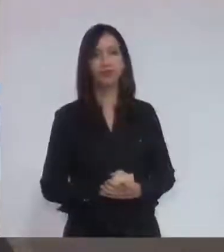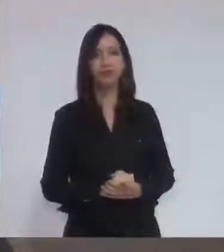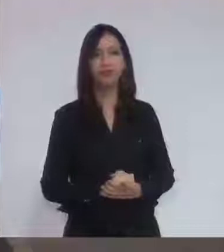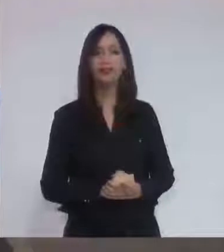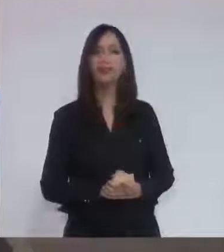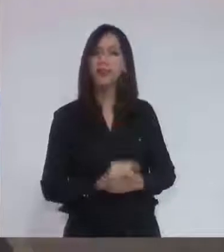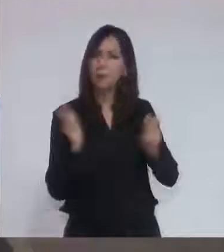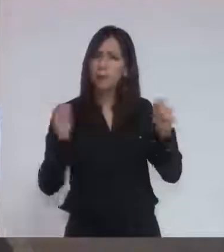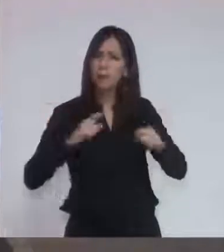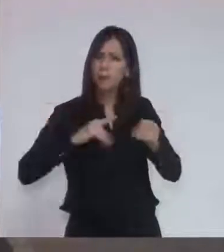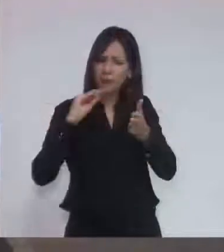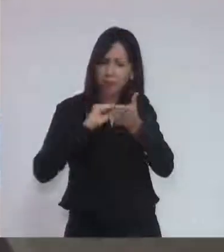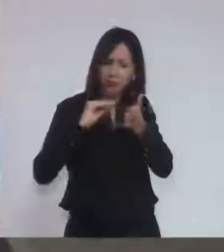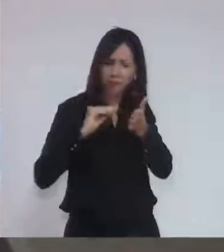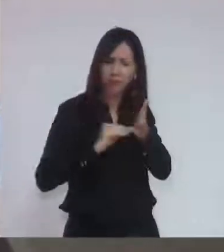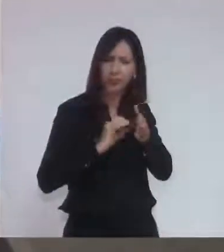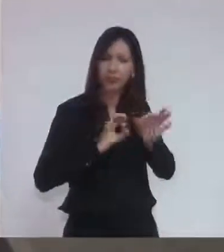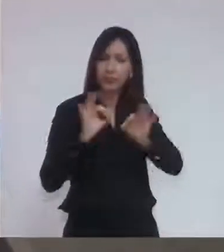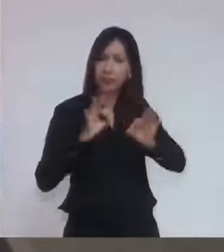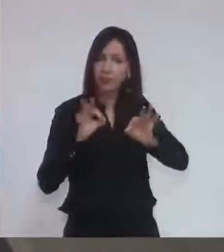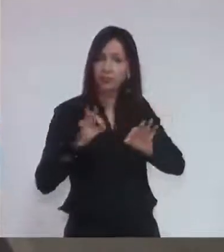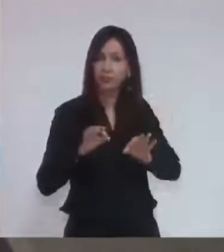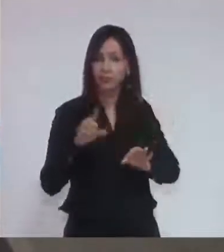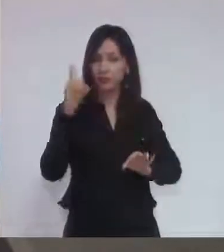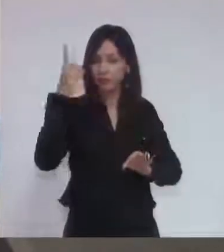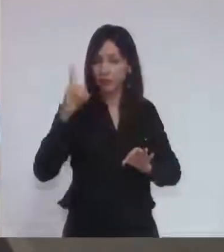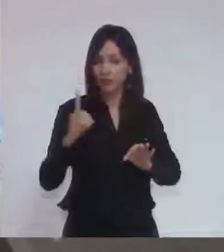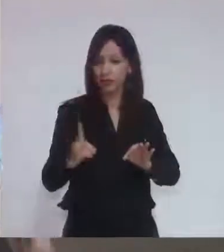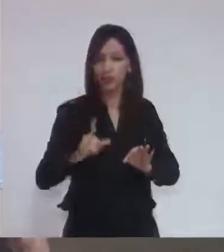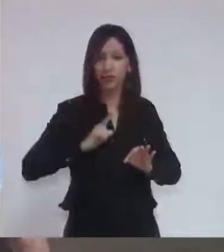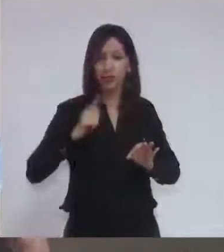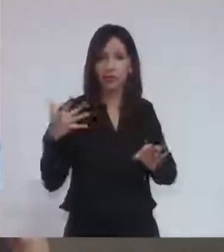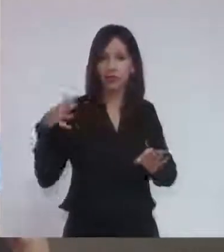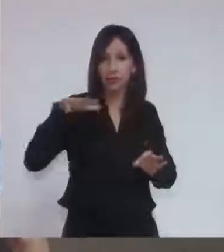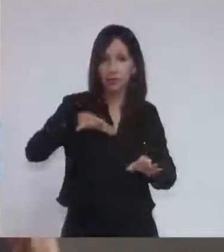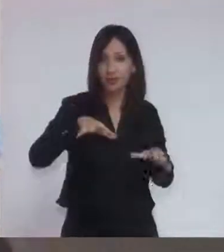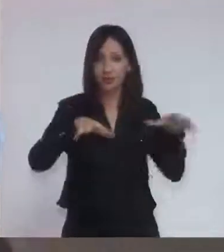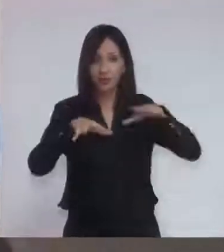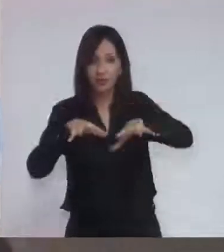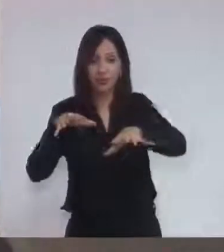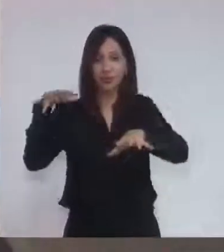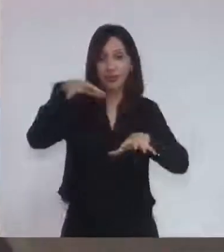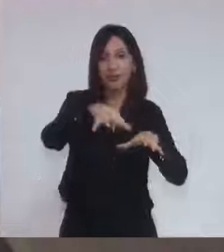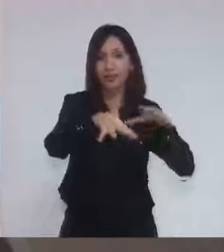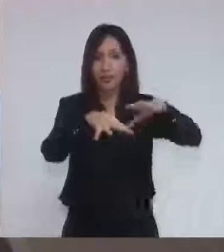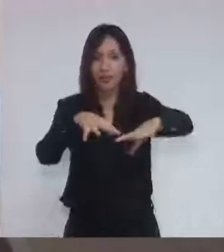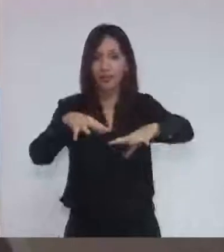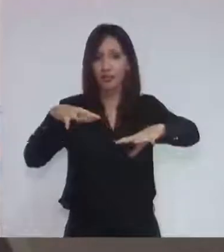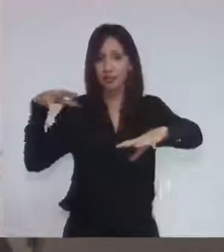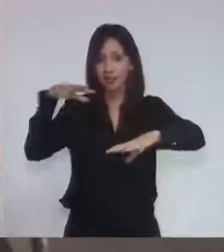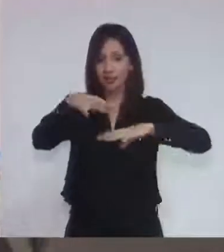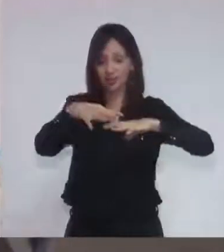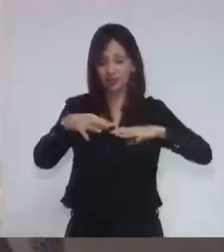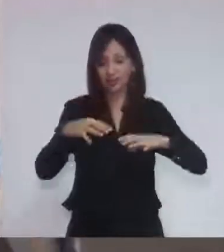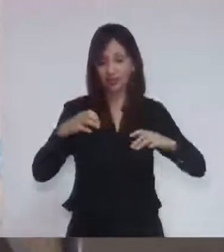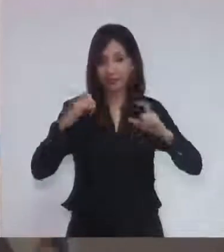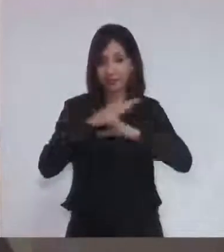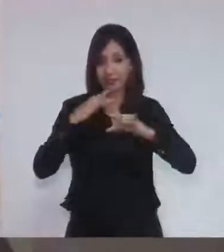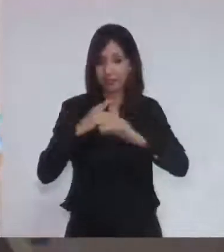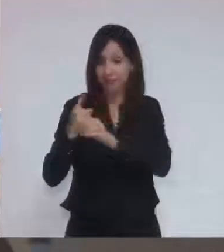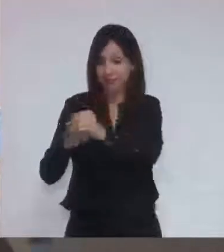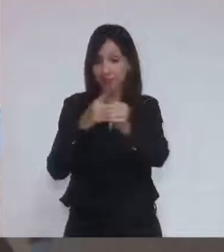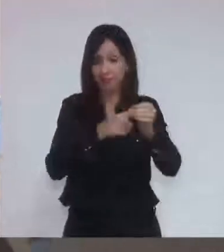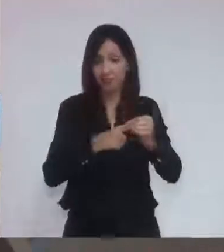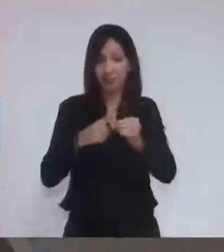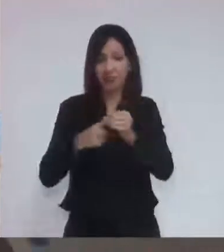gente pode colocar no plano diretor um termo chamado integração entre as cidades. A integração entre as cidades ela é muito clara quando